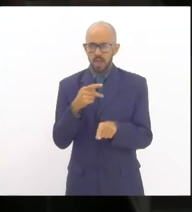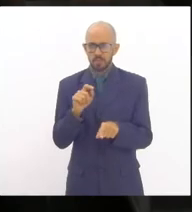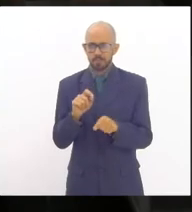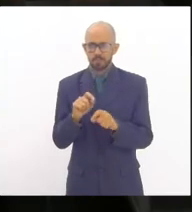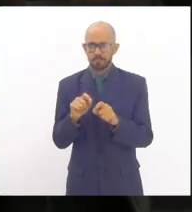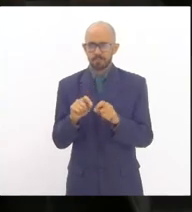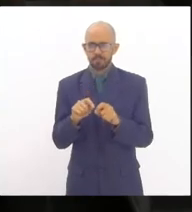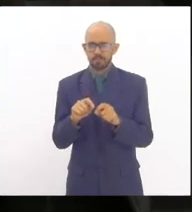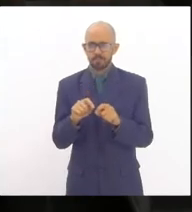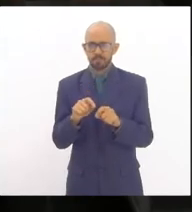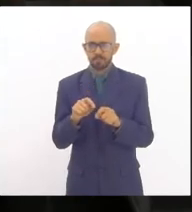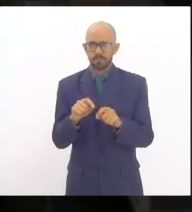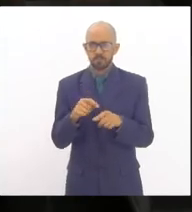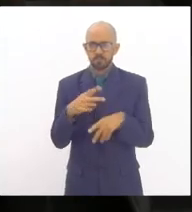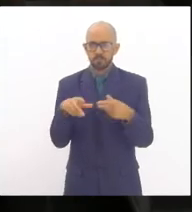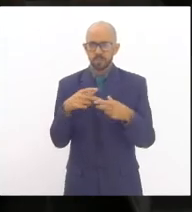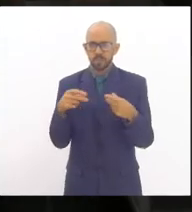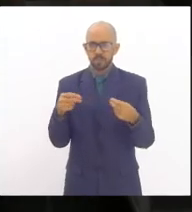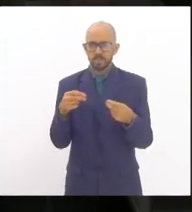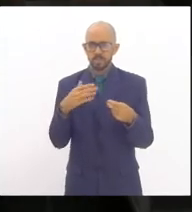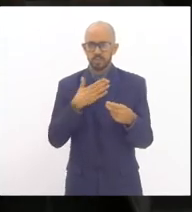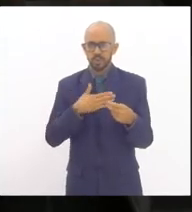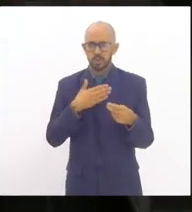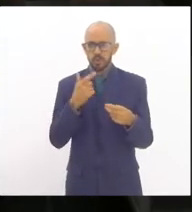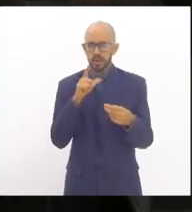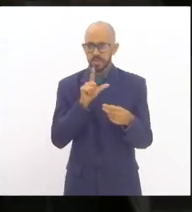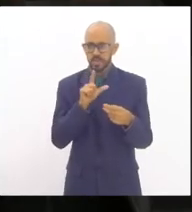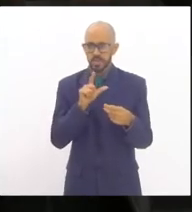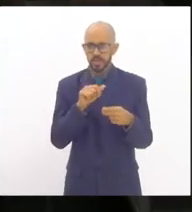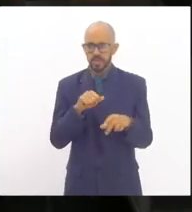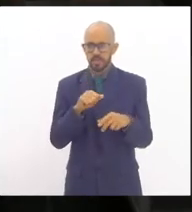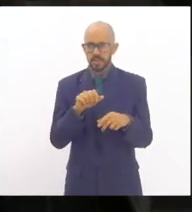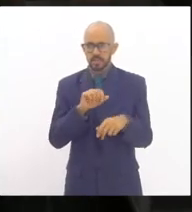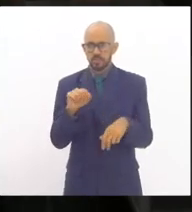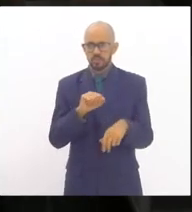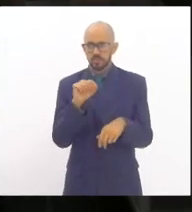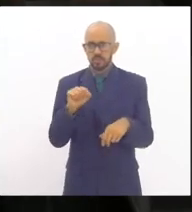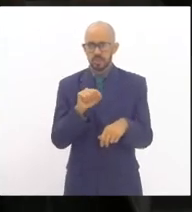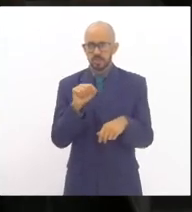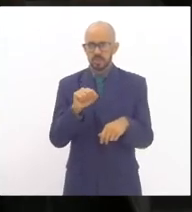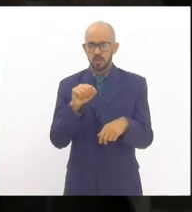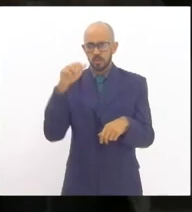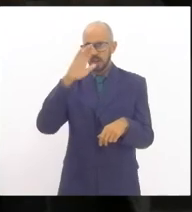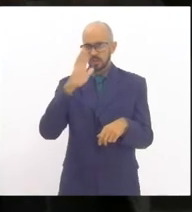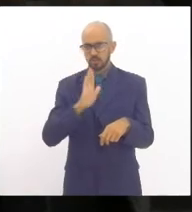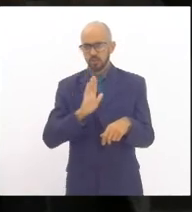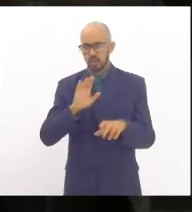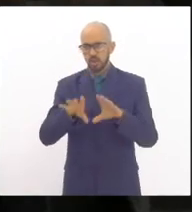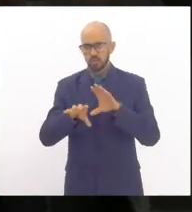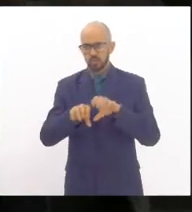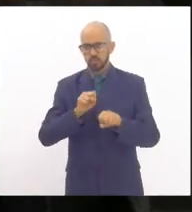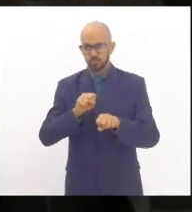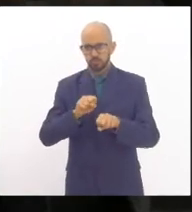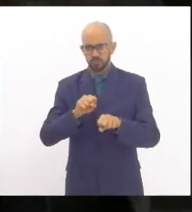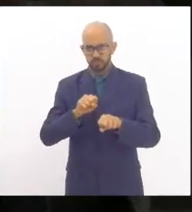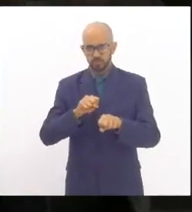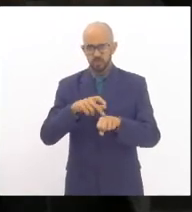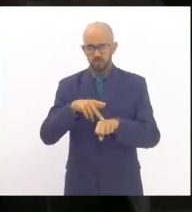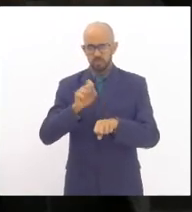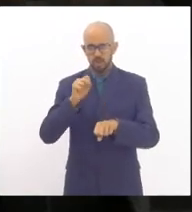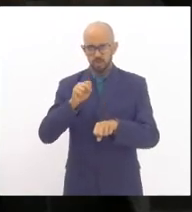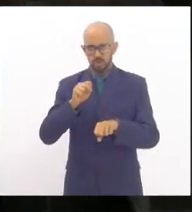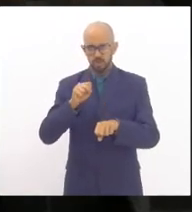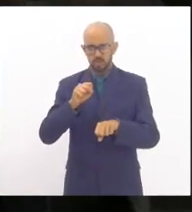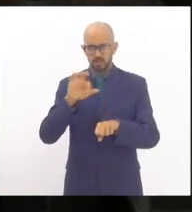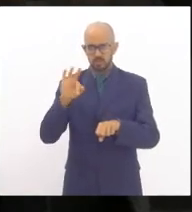o presente que ganhei hoje da Associação Nacional de pós-graduandos a npg que me entregou um